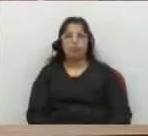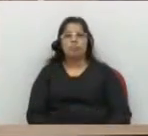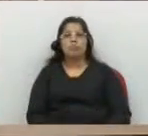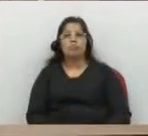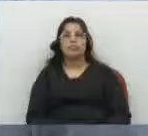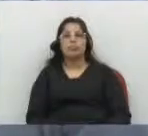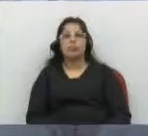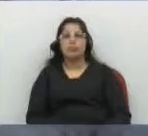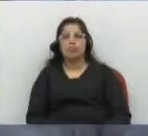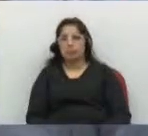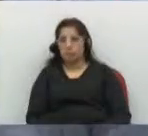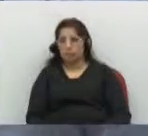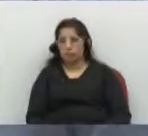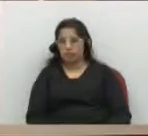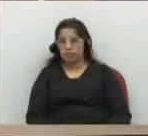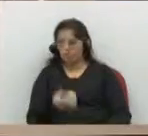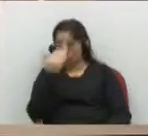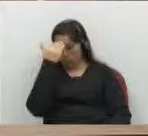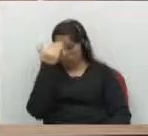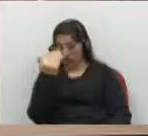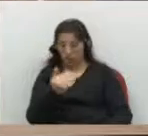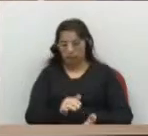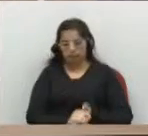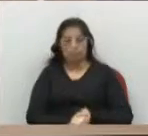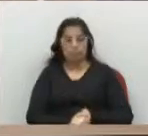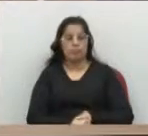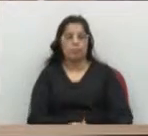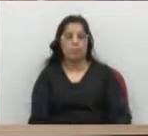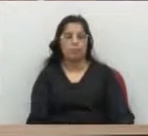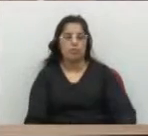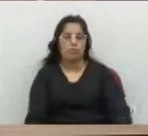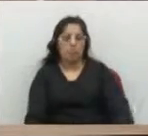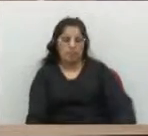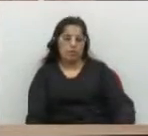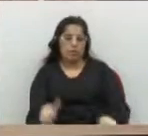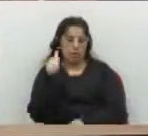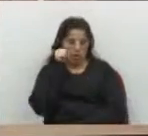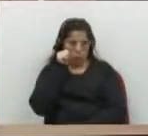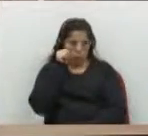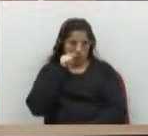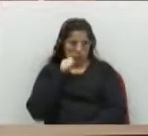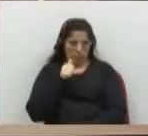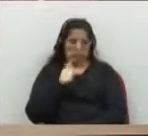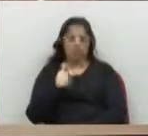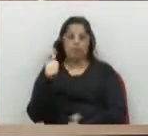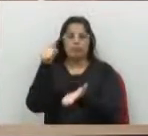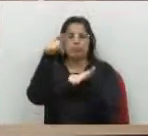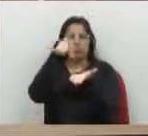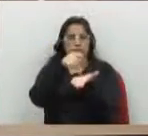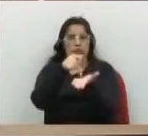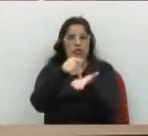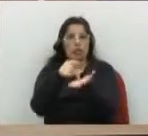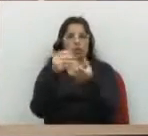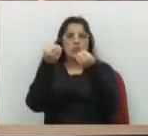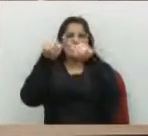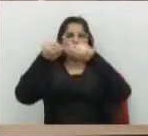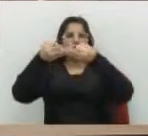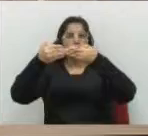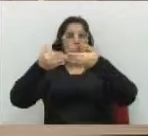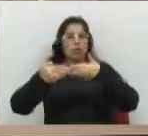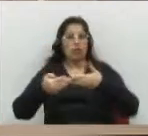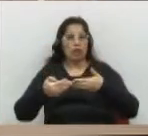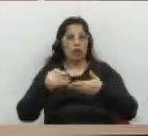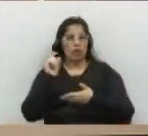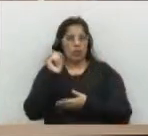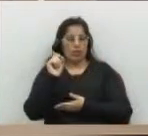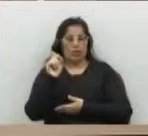Muito obrigado. Imagina, vereador. Na verdade, o que realmente a gente tem que colocar é que esse feijão